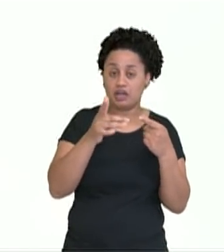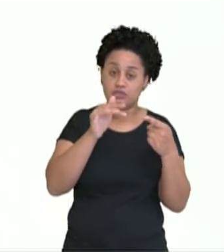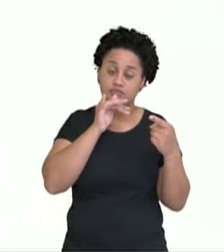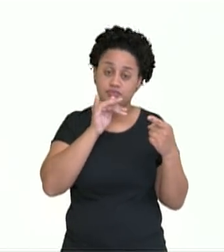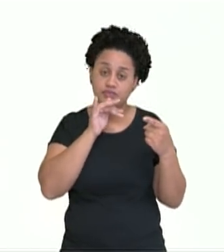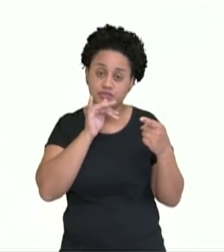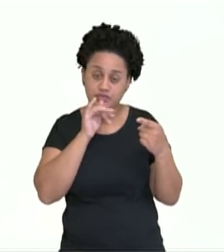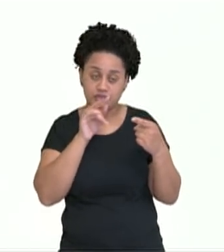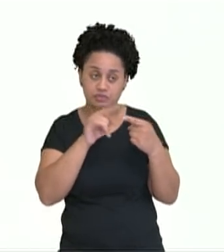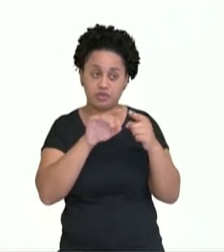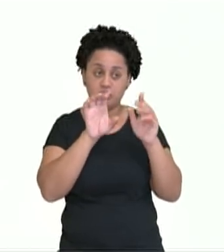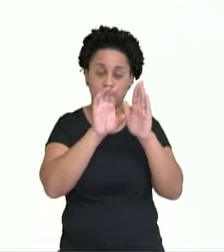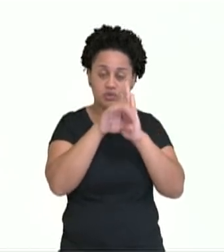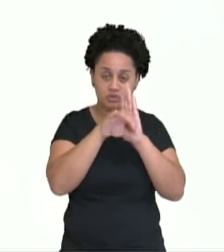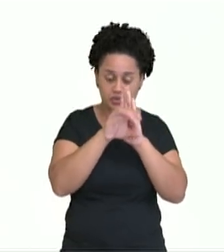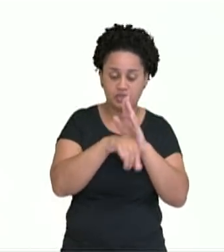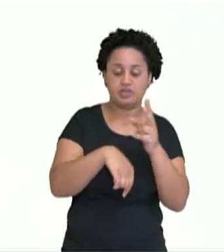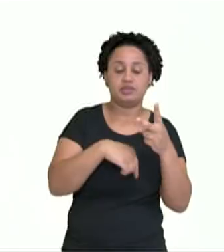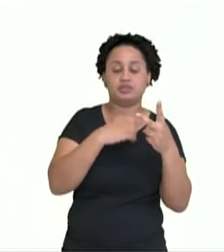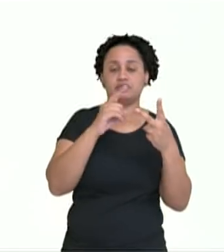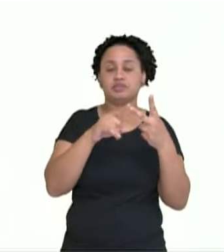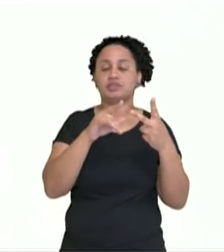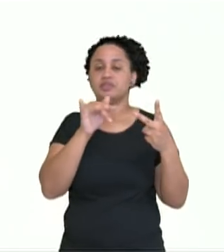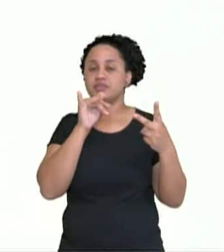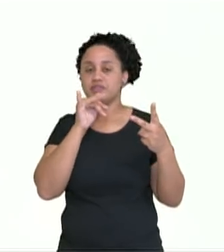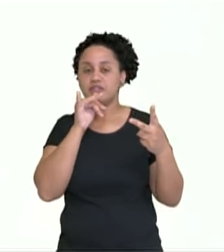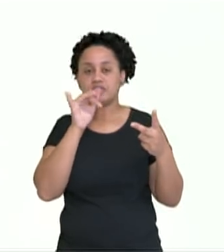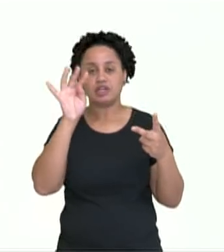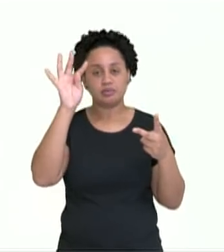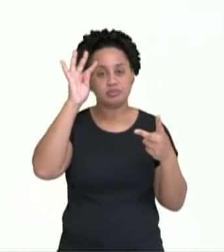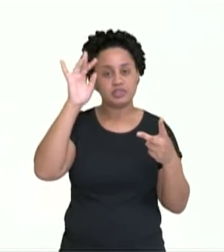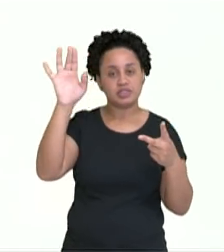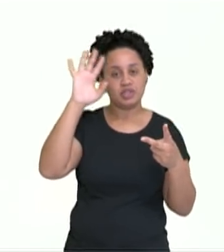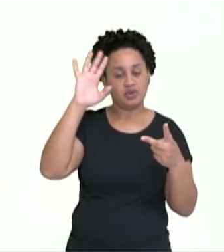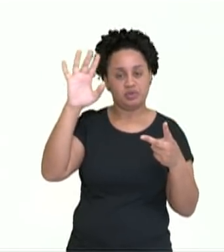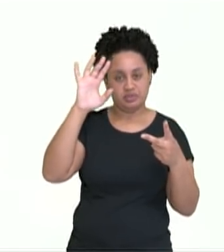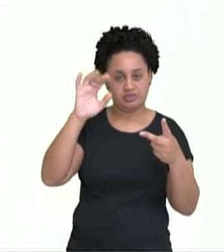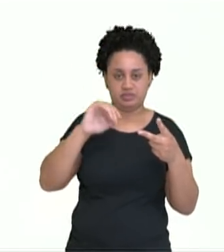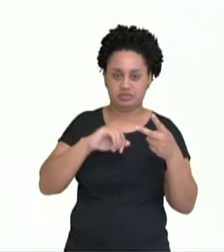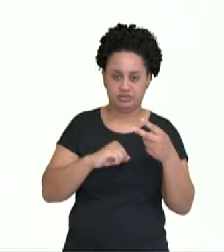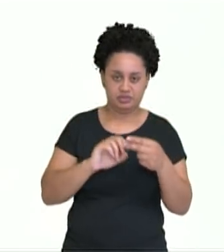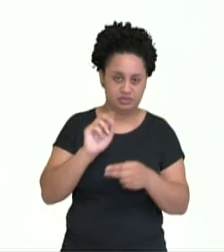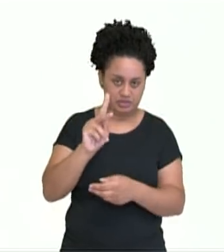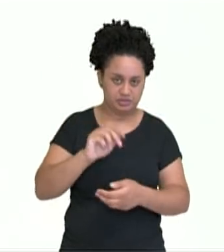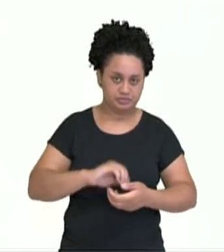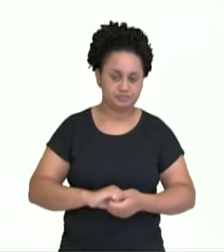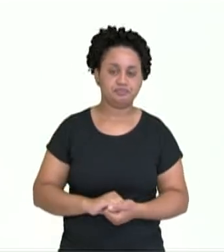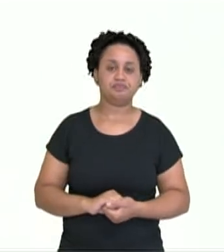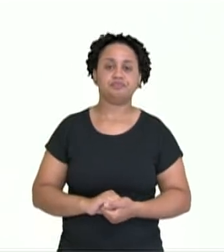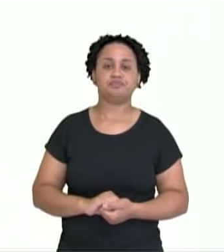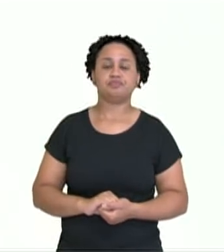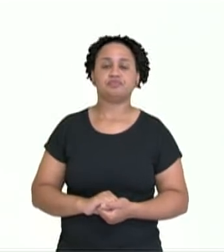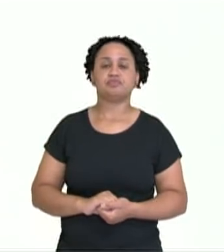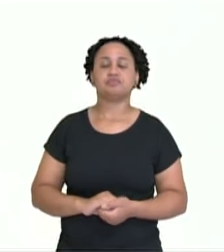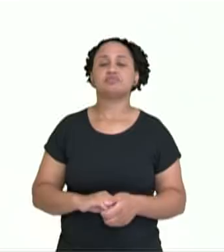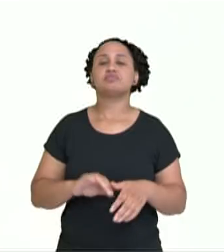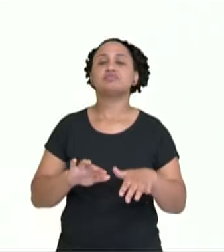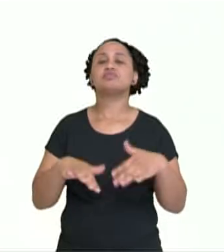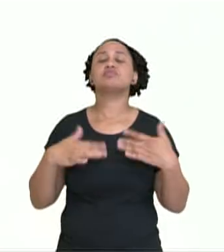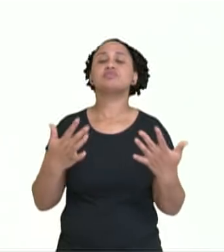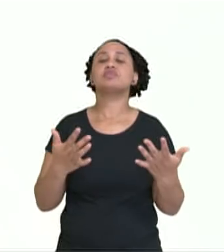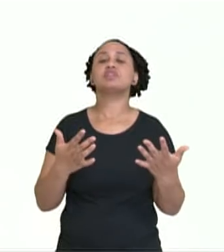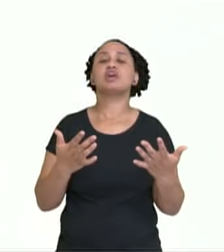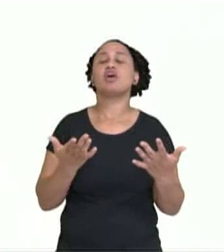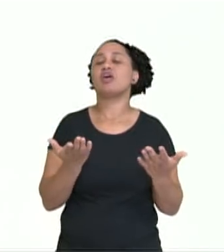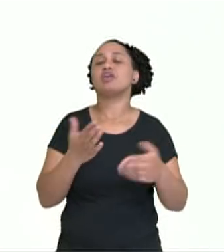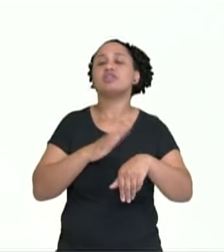exemplo de conceito e um exemplo de teoria. Beleza? Para isso, né,